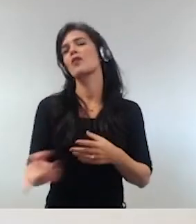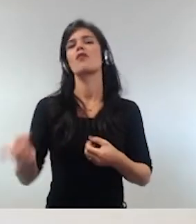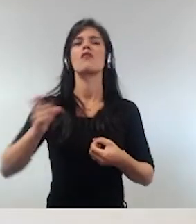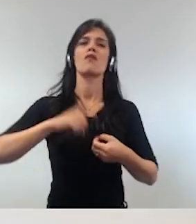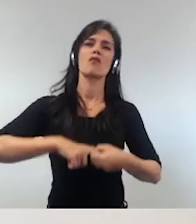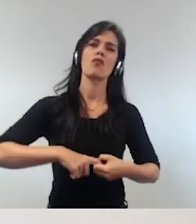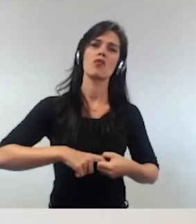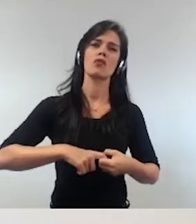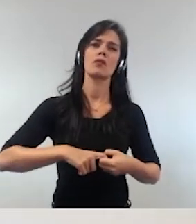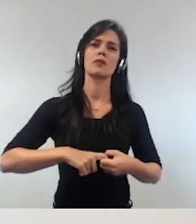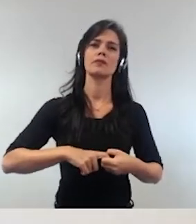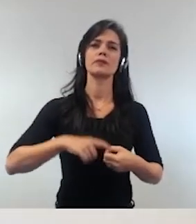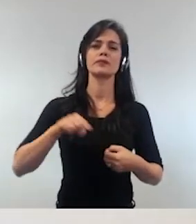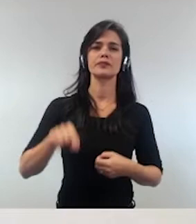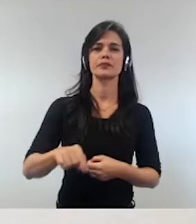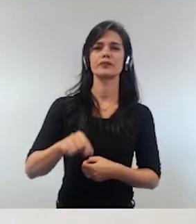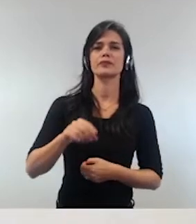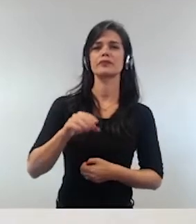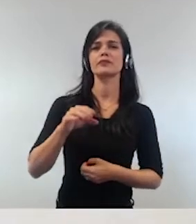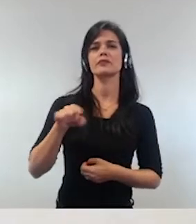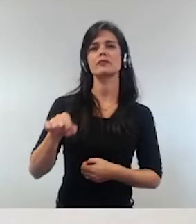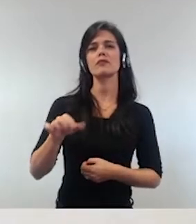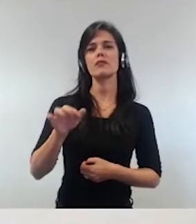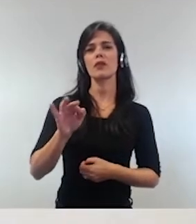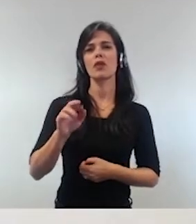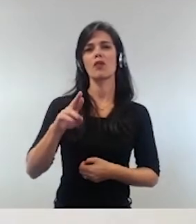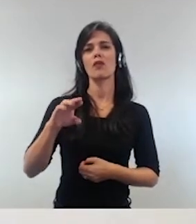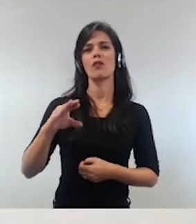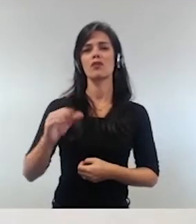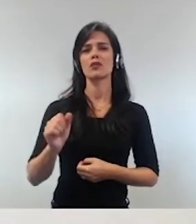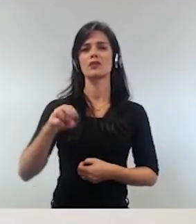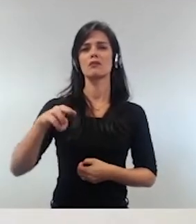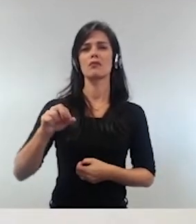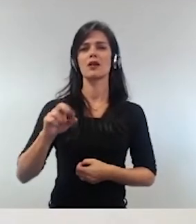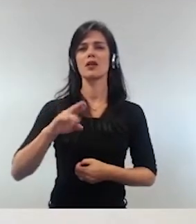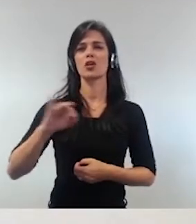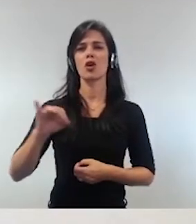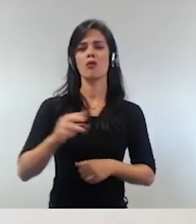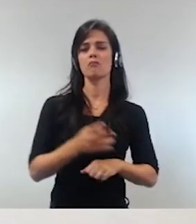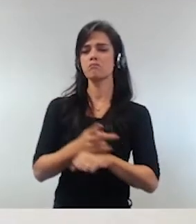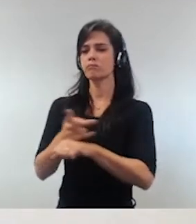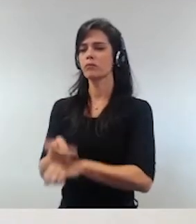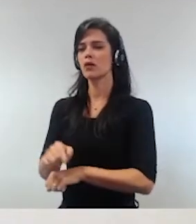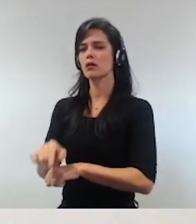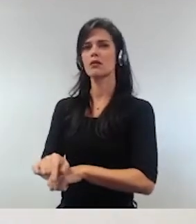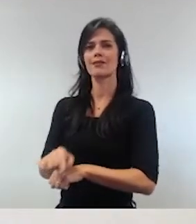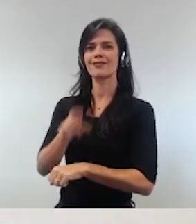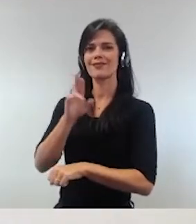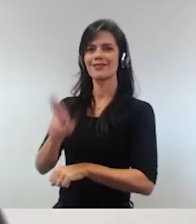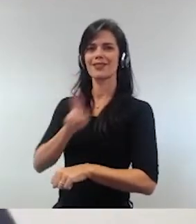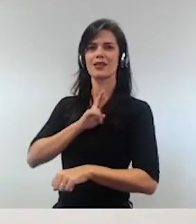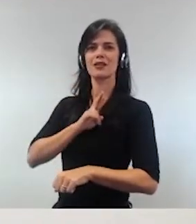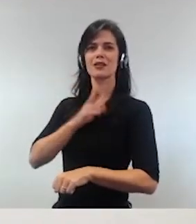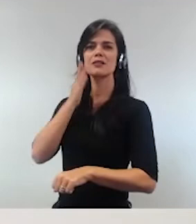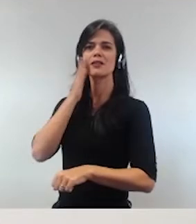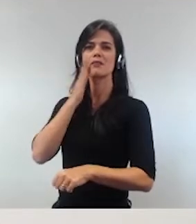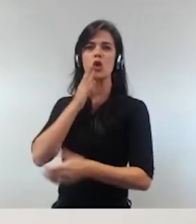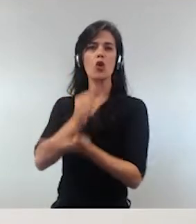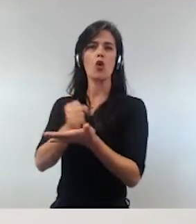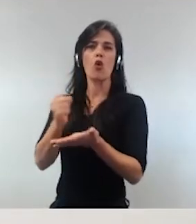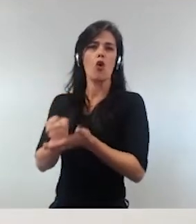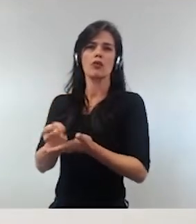da invocação de causa de força maior, não é simplesmente notificar e achar que o contrato vai